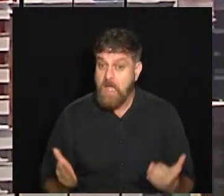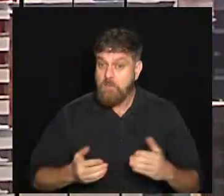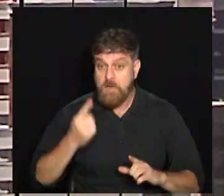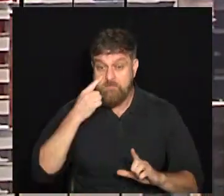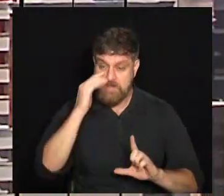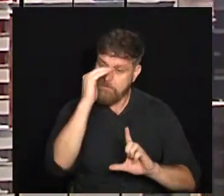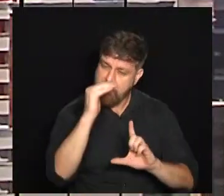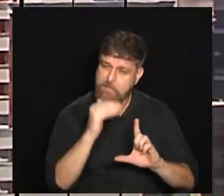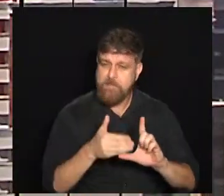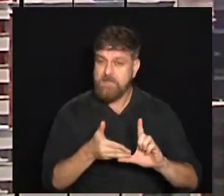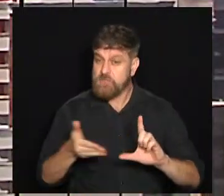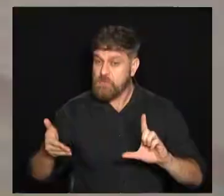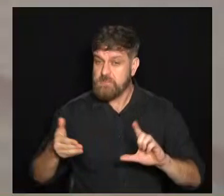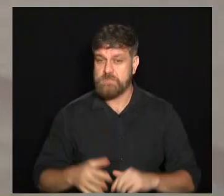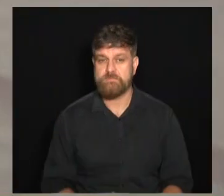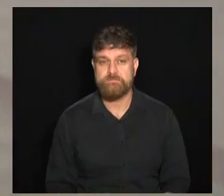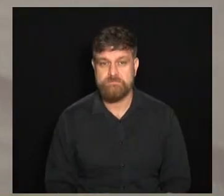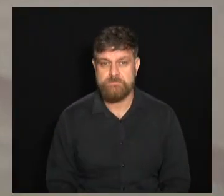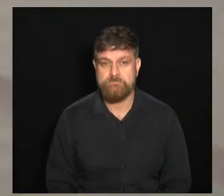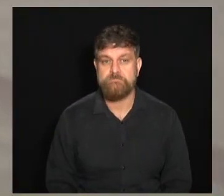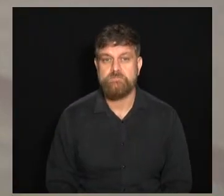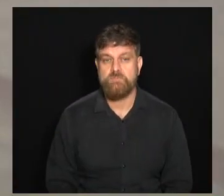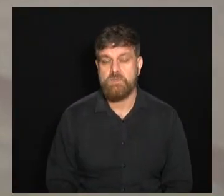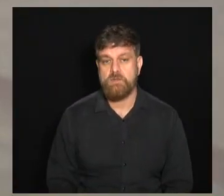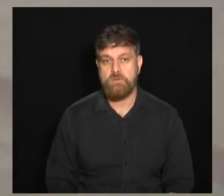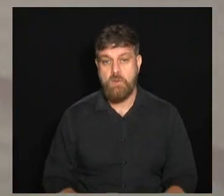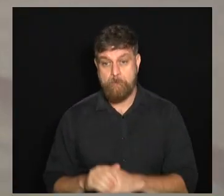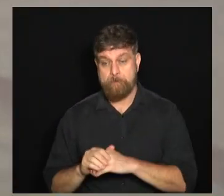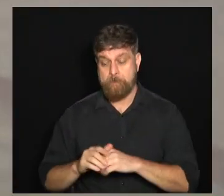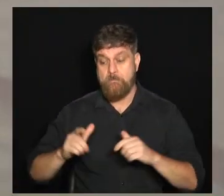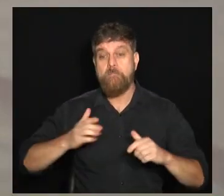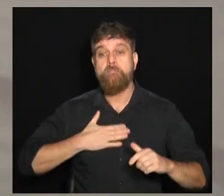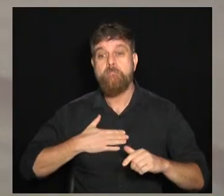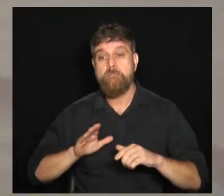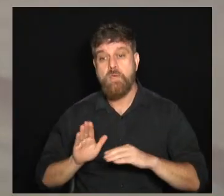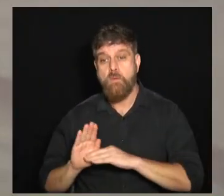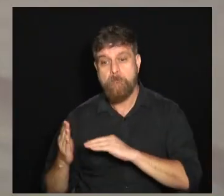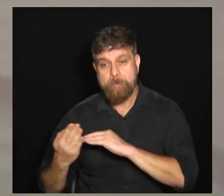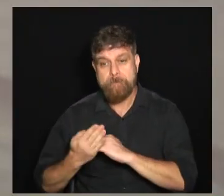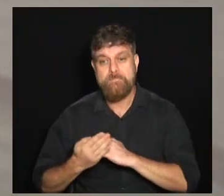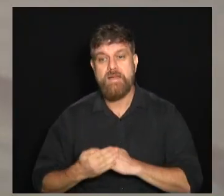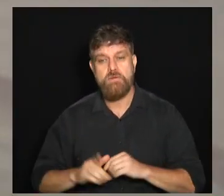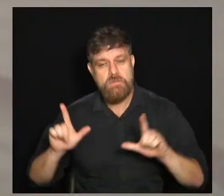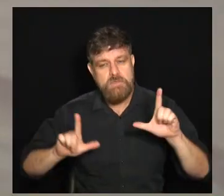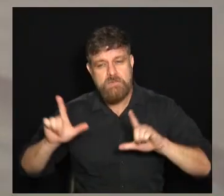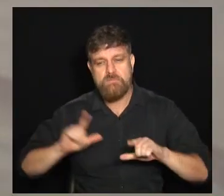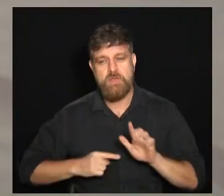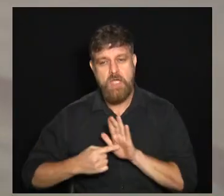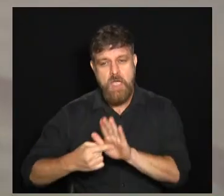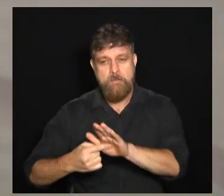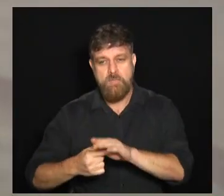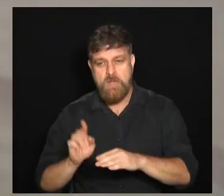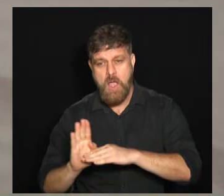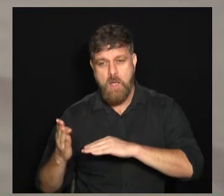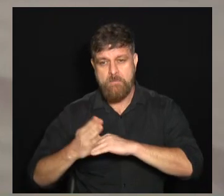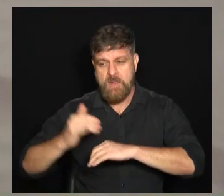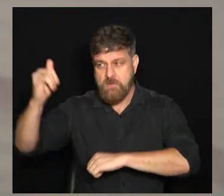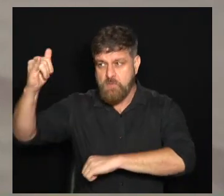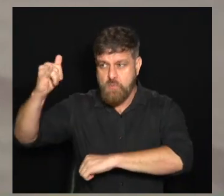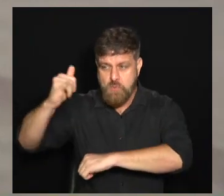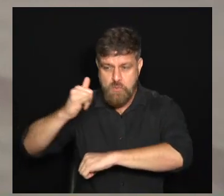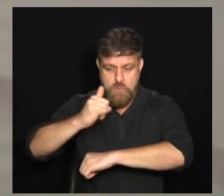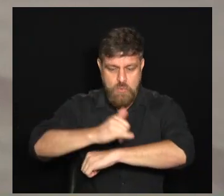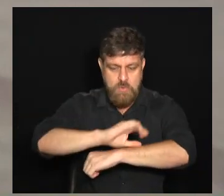agora os destaques de hoje. O quadro Meu Bairro na TV vai falar do Parque Viracopos e a gente aproveita também